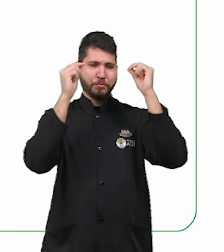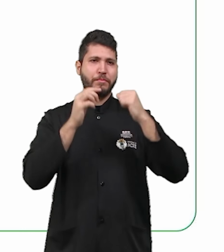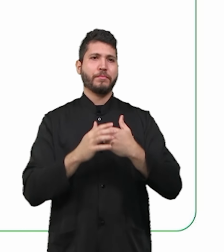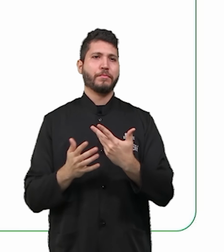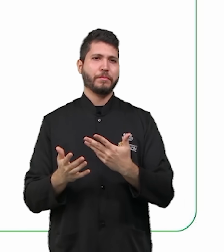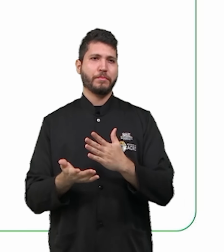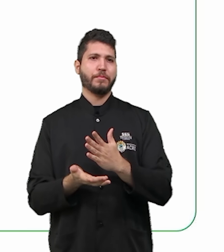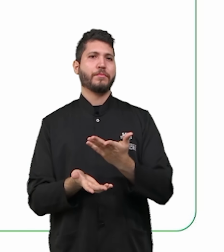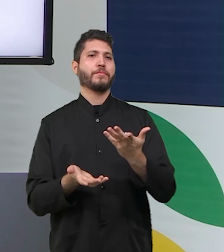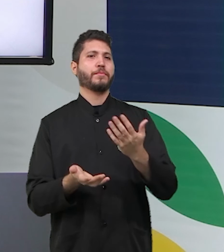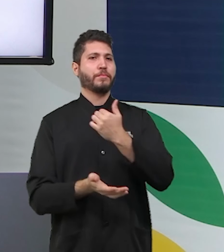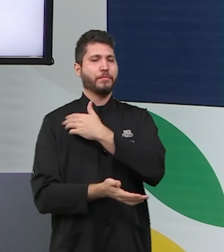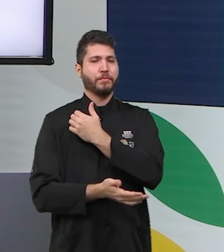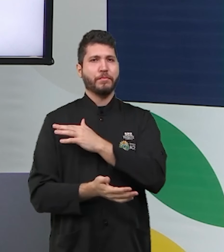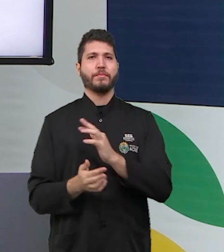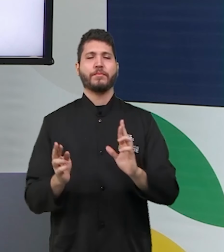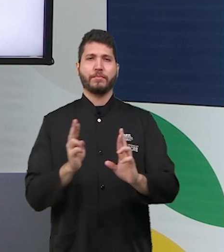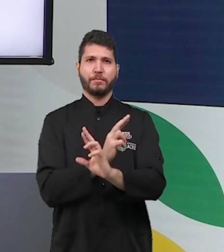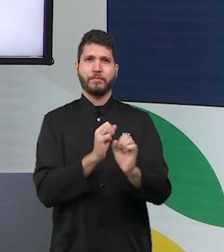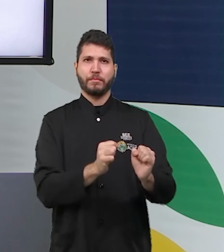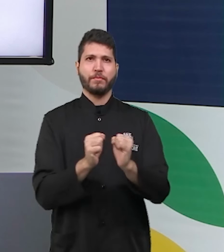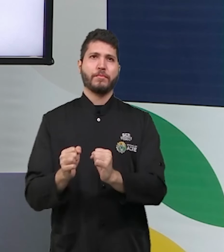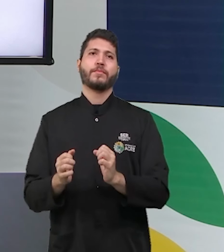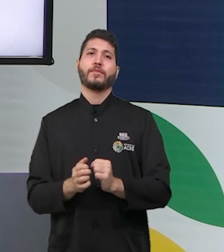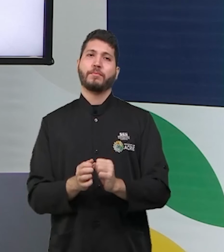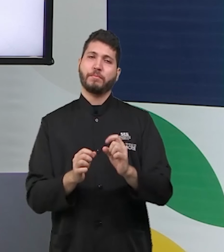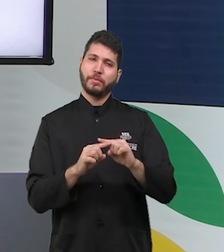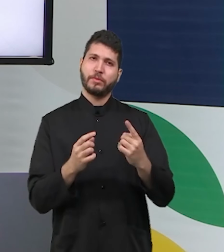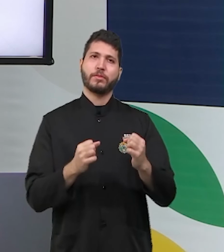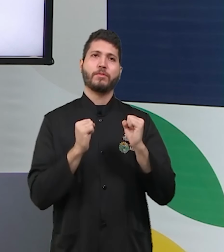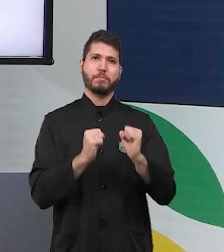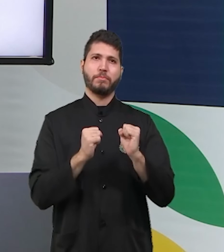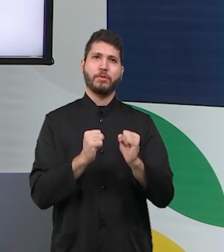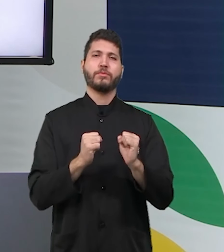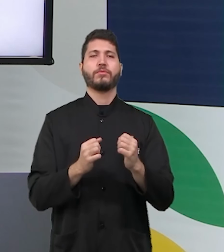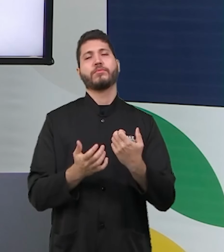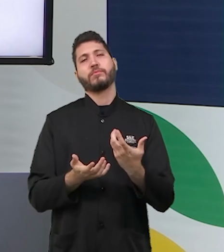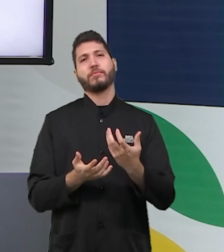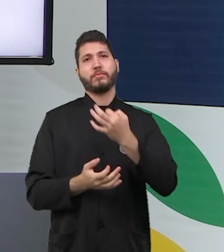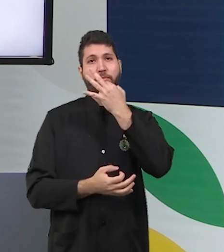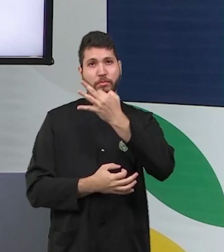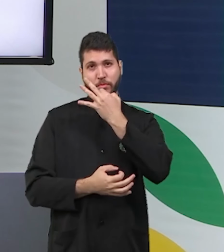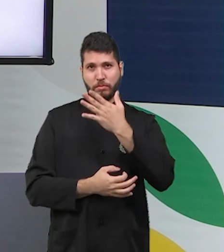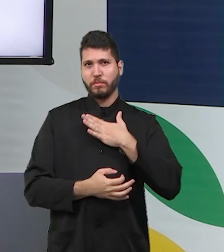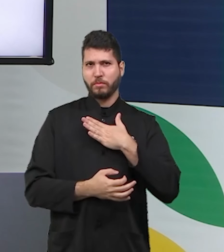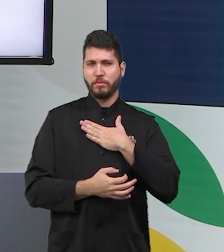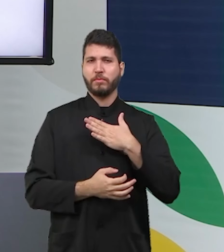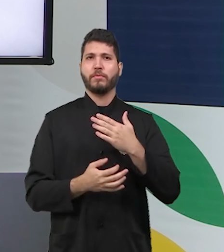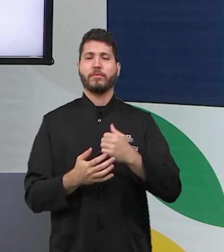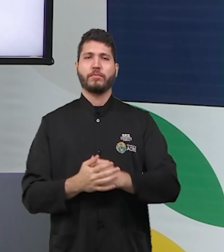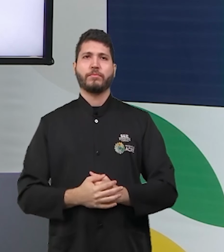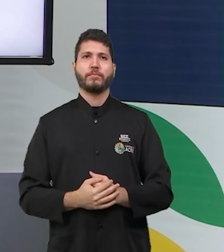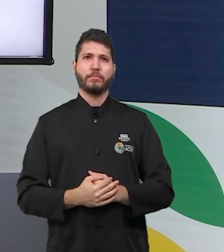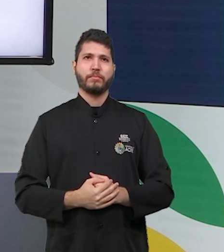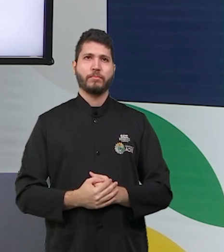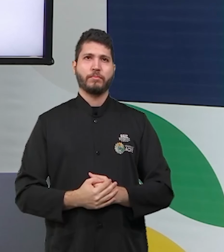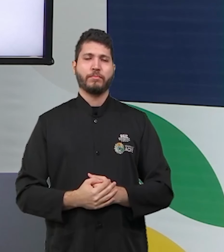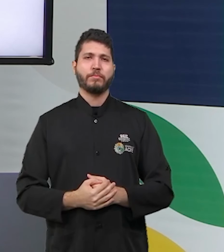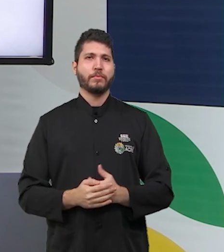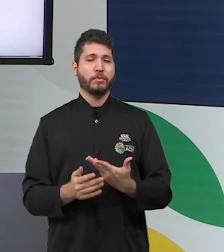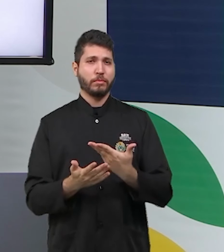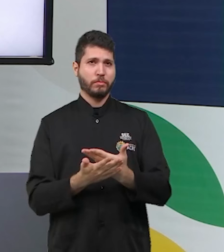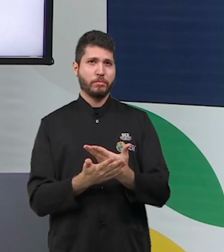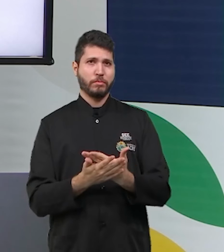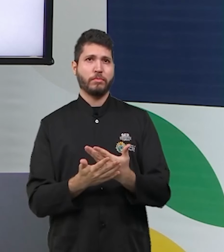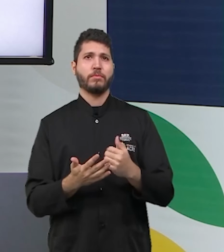posso me posicionar de maneira crítica e colocar esses espaços como, de fato, espaços que devem ser acessados por todos. Essa